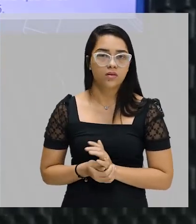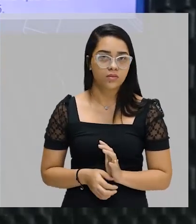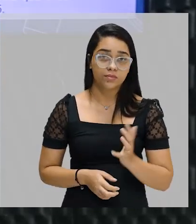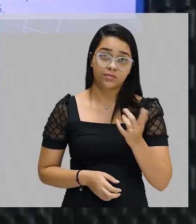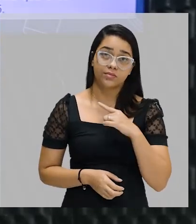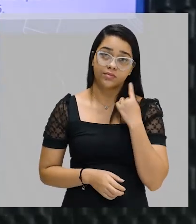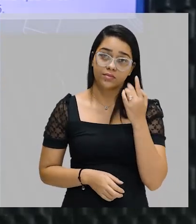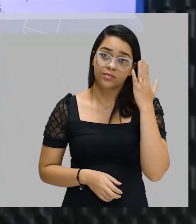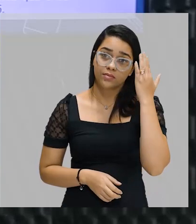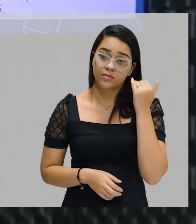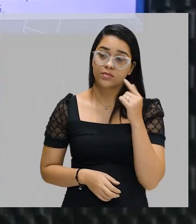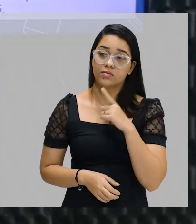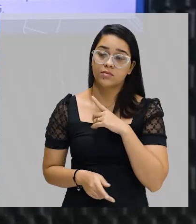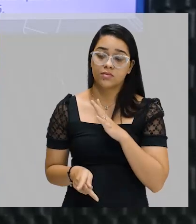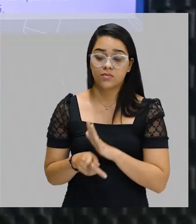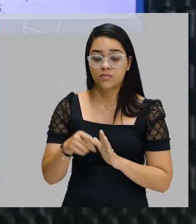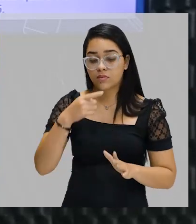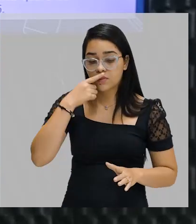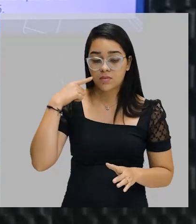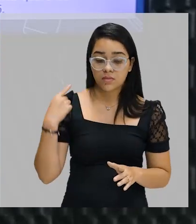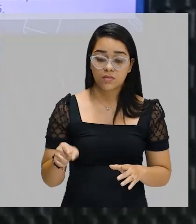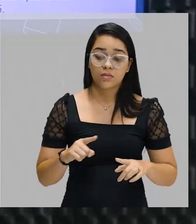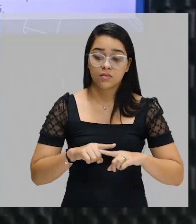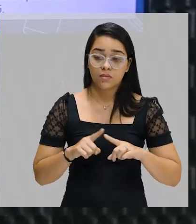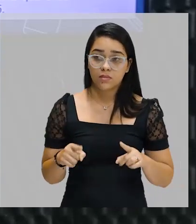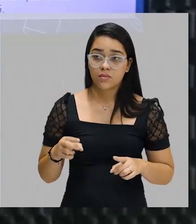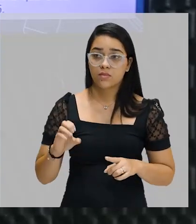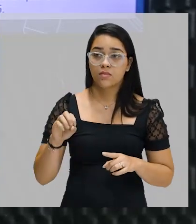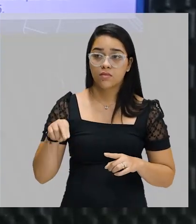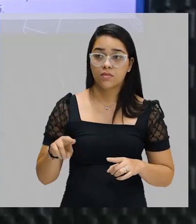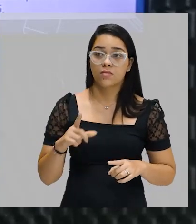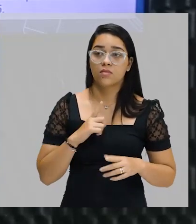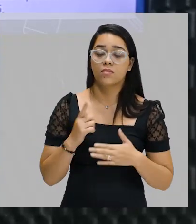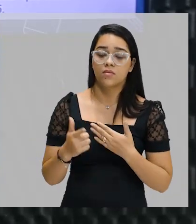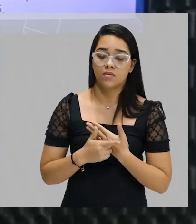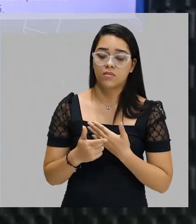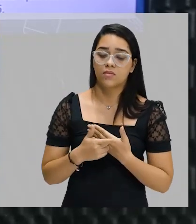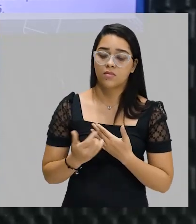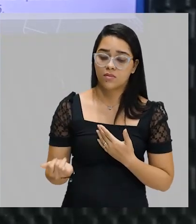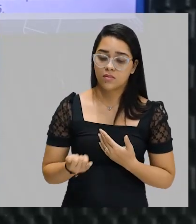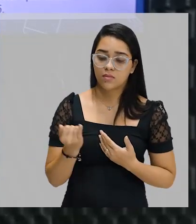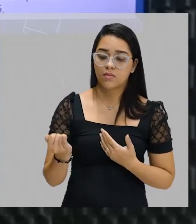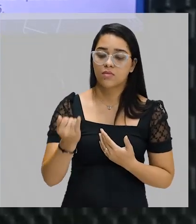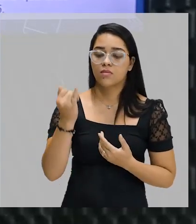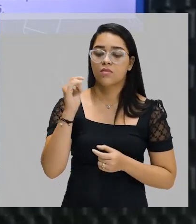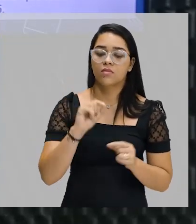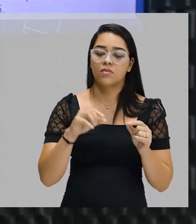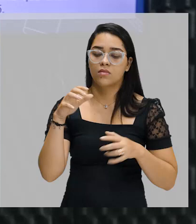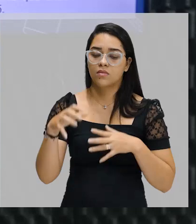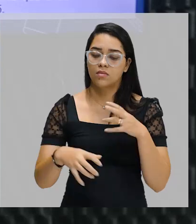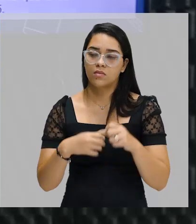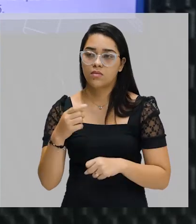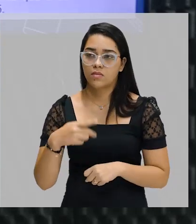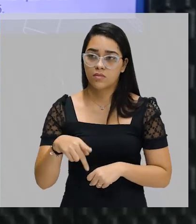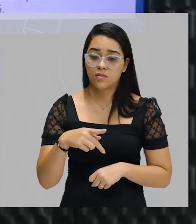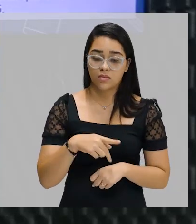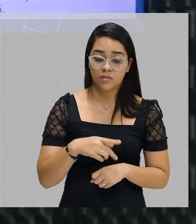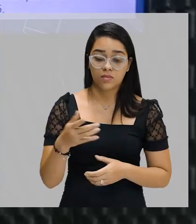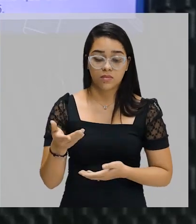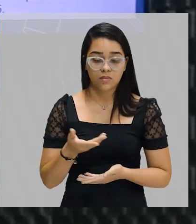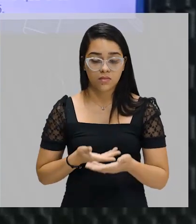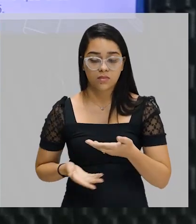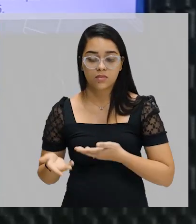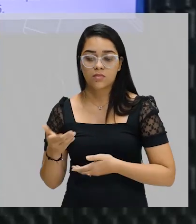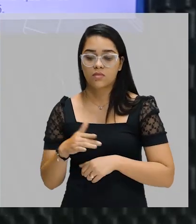acontece, a gente sabe, tá vendo a questão da Rússia agora, mas a ONU ela tem um papel muito importante de buscar, né, fazer com que esses países dialoguem.